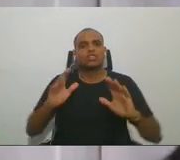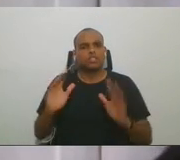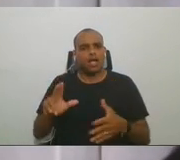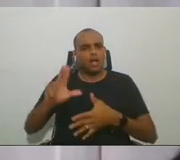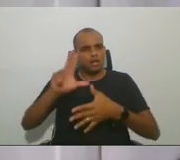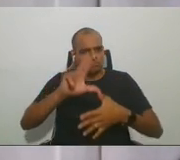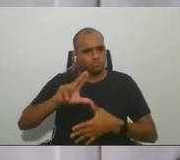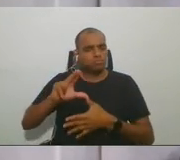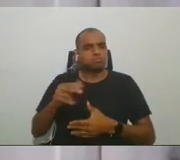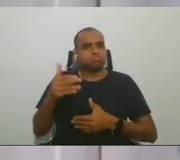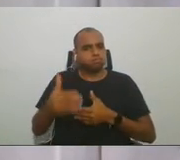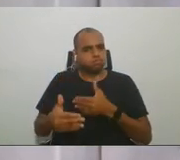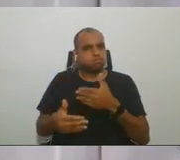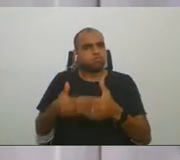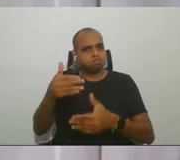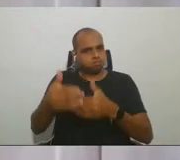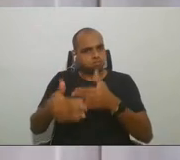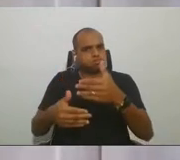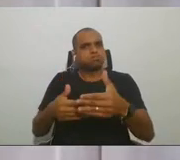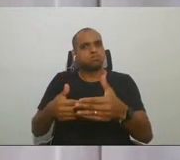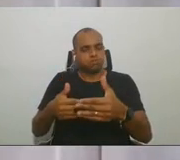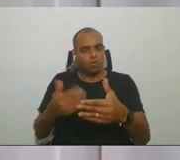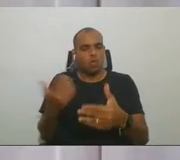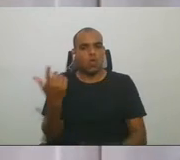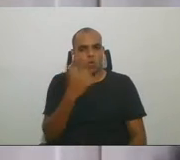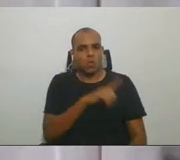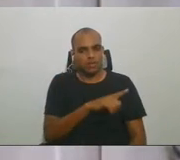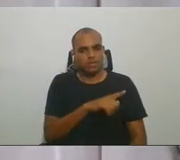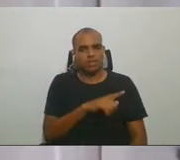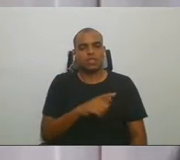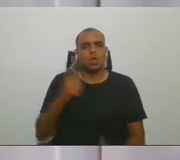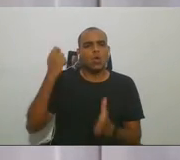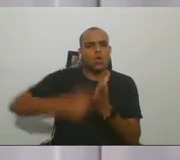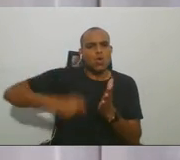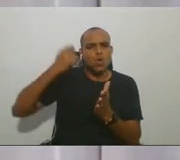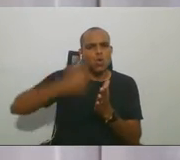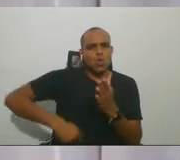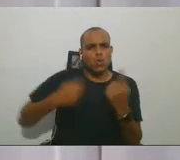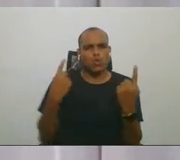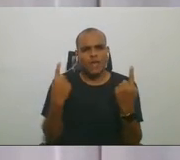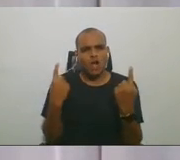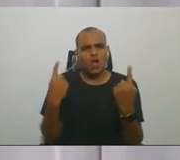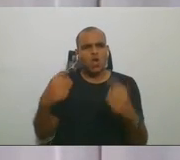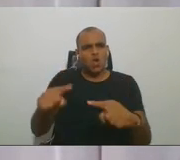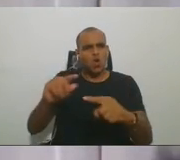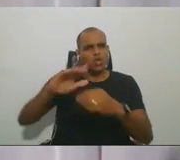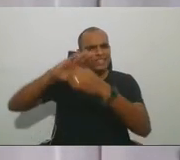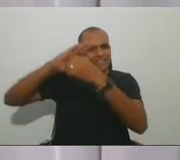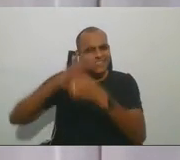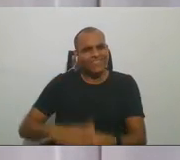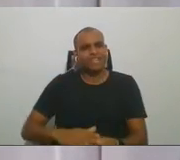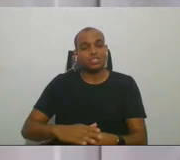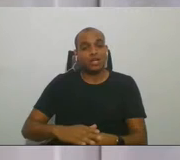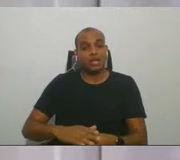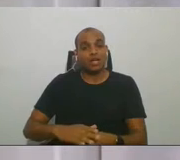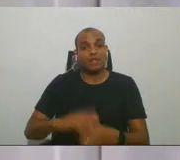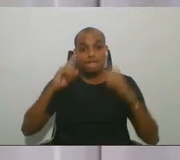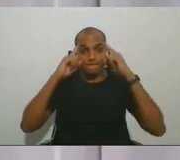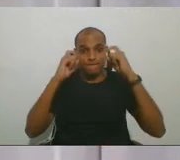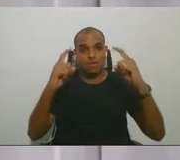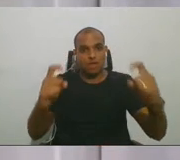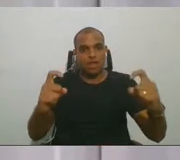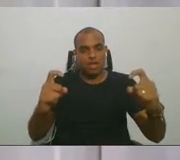importantes em matéria tão substancial como a luta contra o flagelo tão estendido dessas